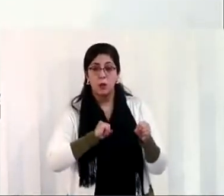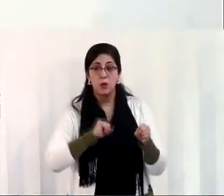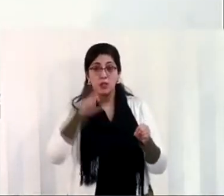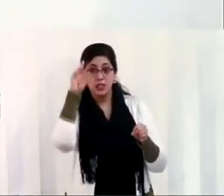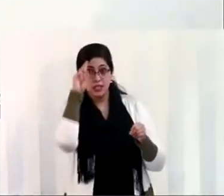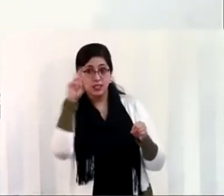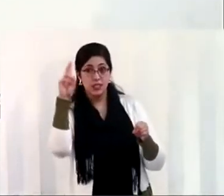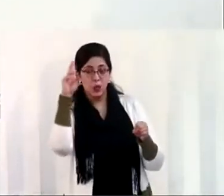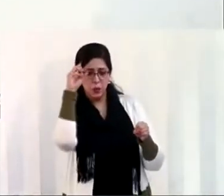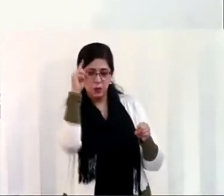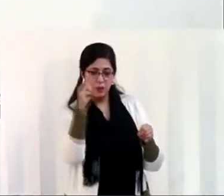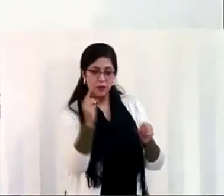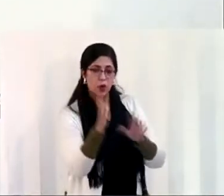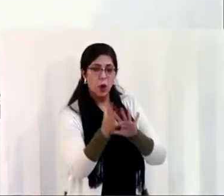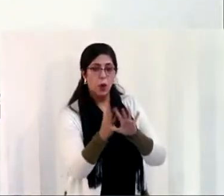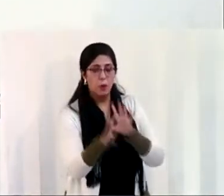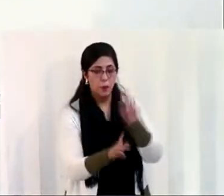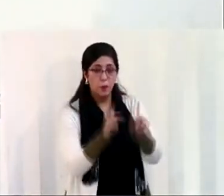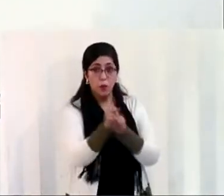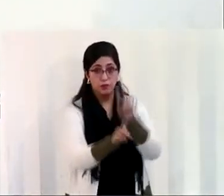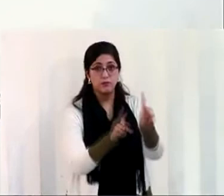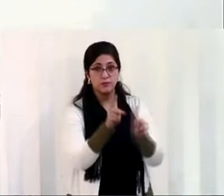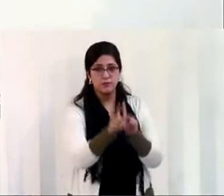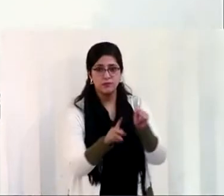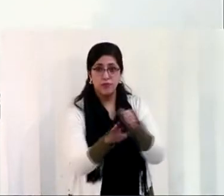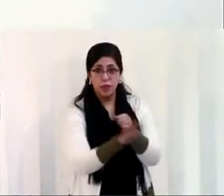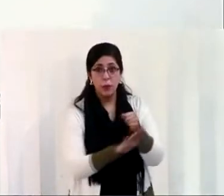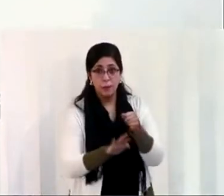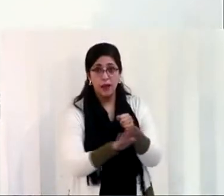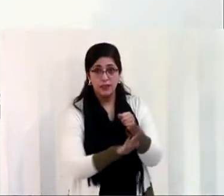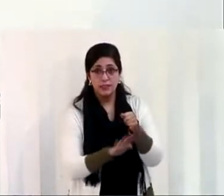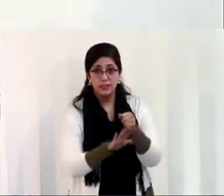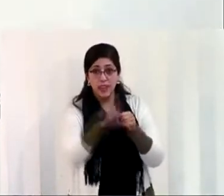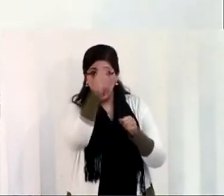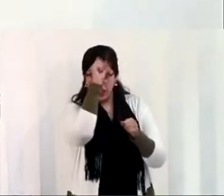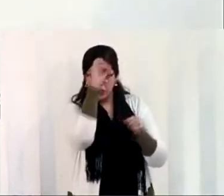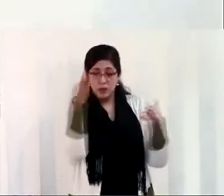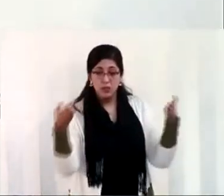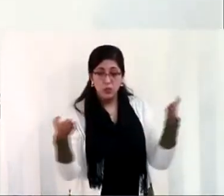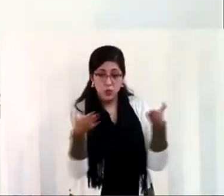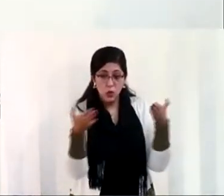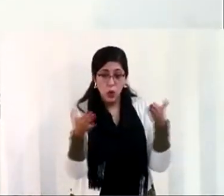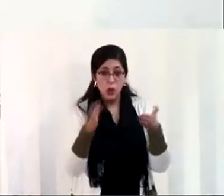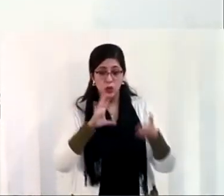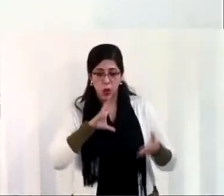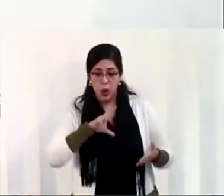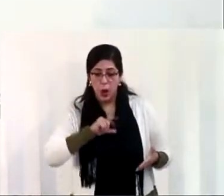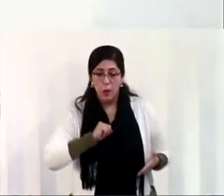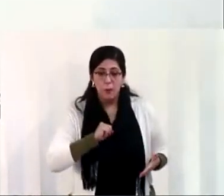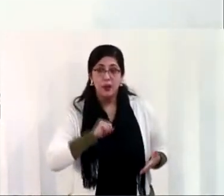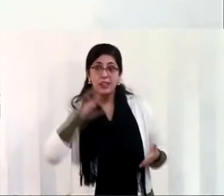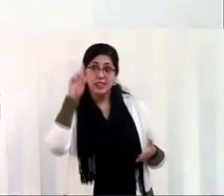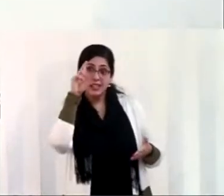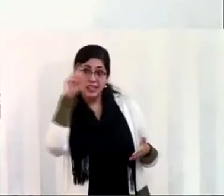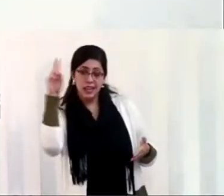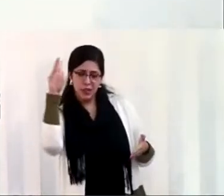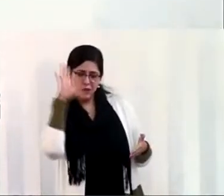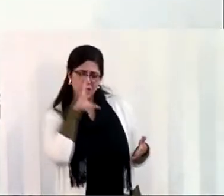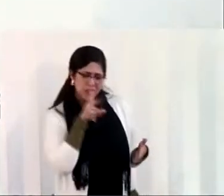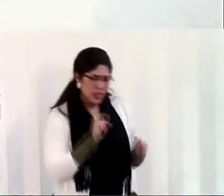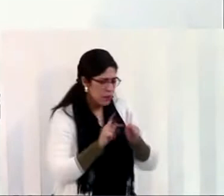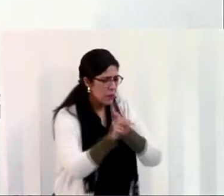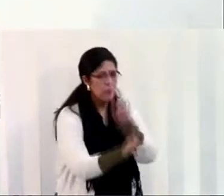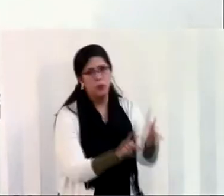nós prestarmos nessa manhã está fundamentado nisso, no aprendizado do amor de Deus pelo seu povo. E